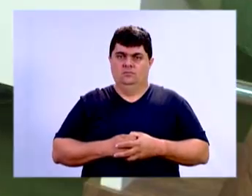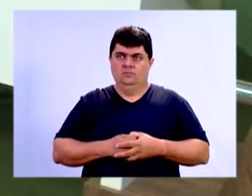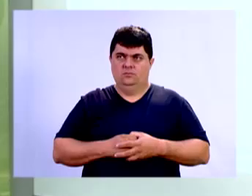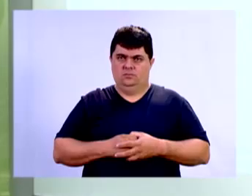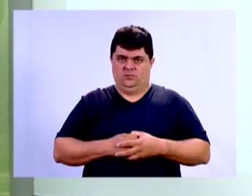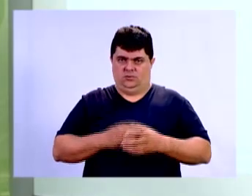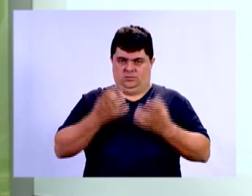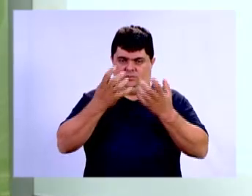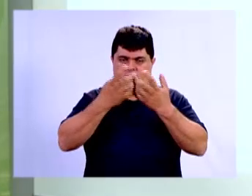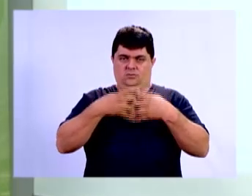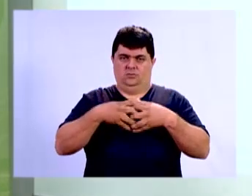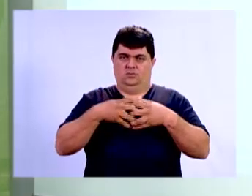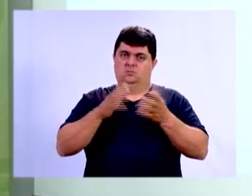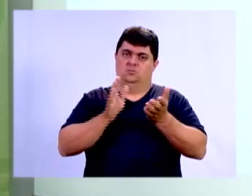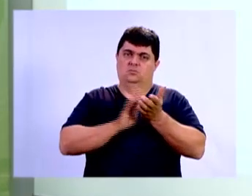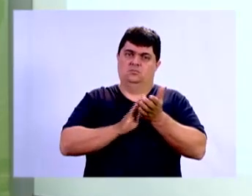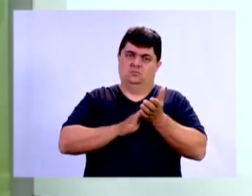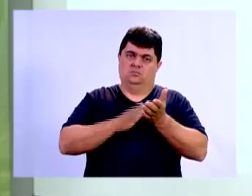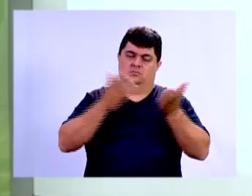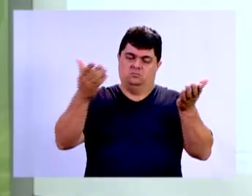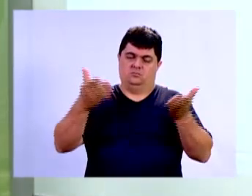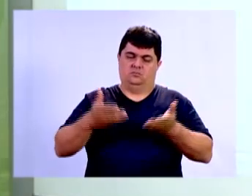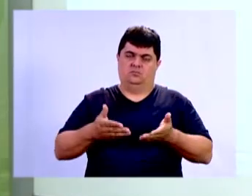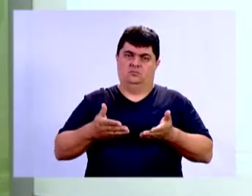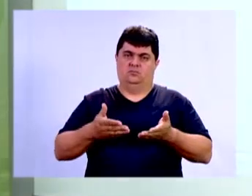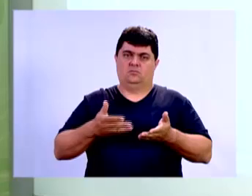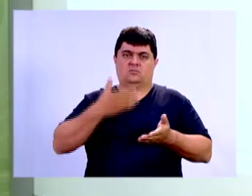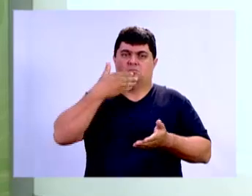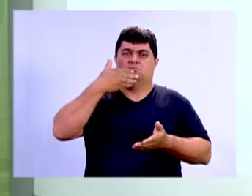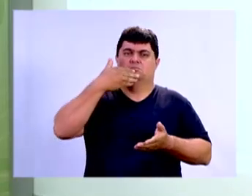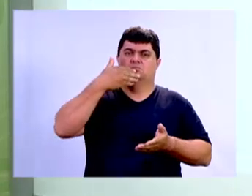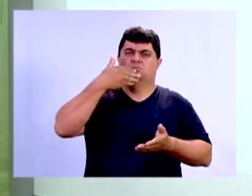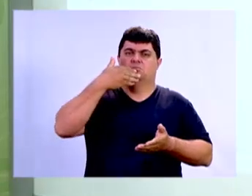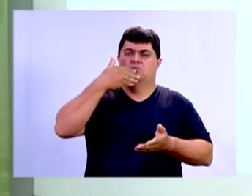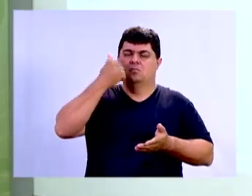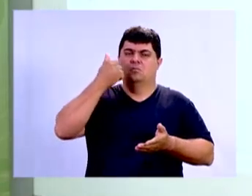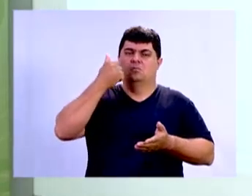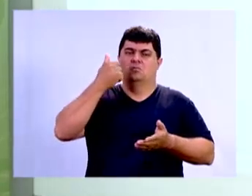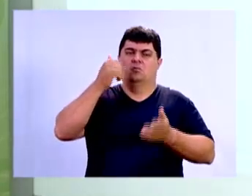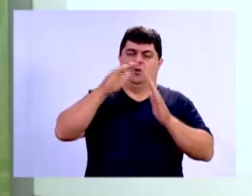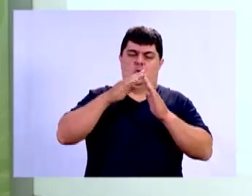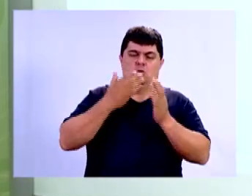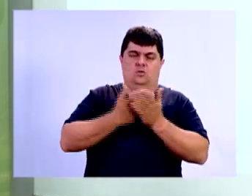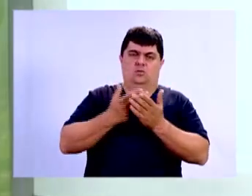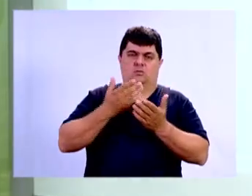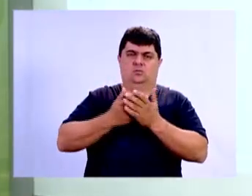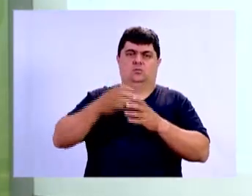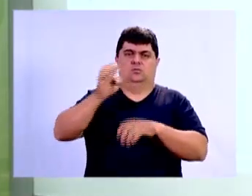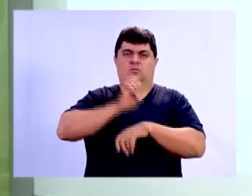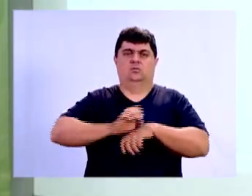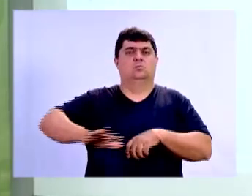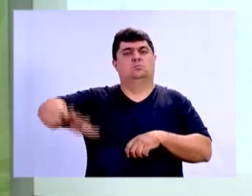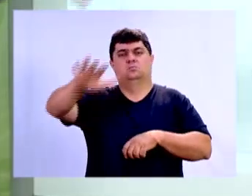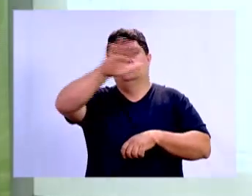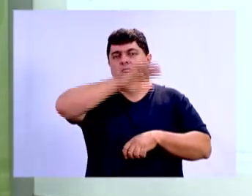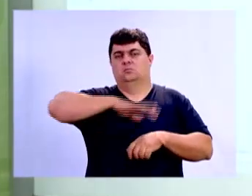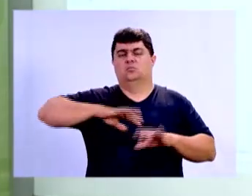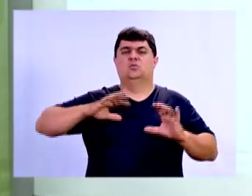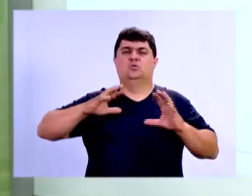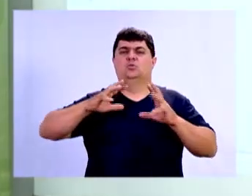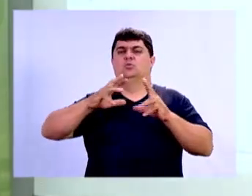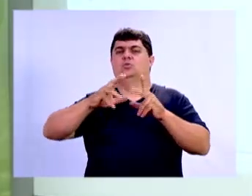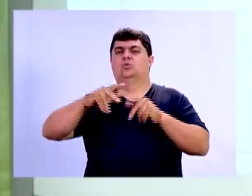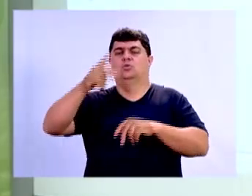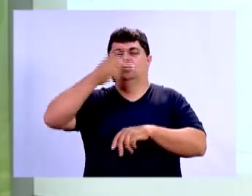IFRO, parabéns, vocês estão aqui. Acho na melhor instituição do Estado mesmo. Ela está sendo exemplo não só para o Estado, para todo